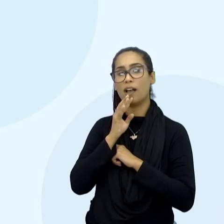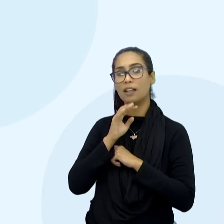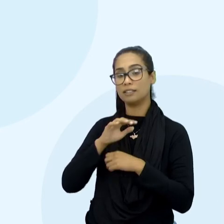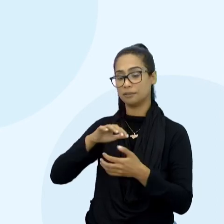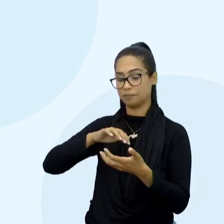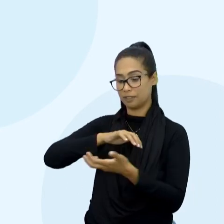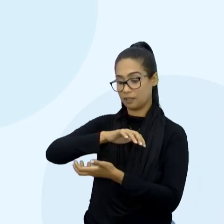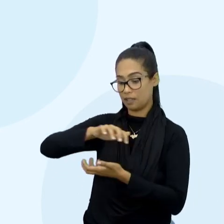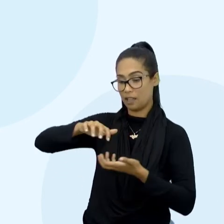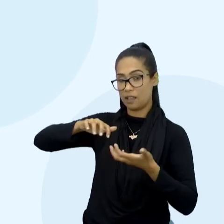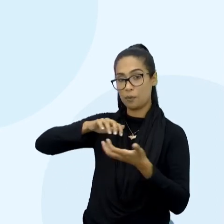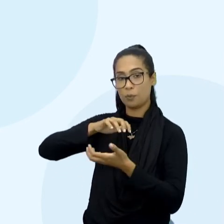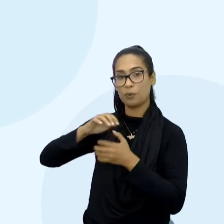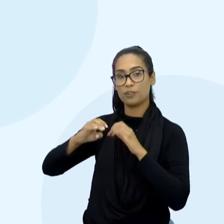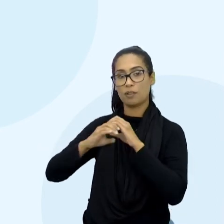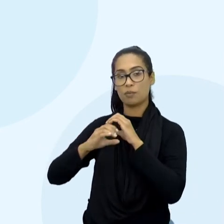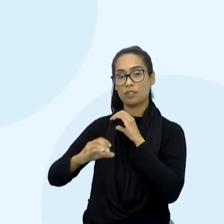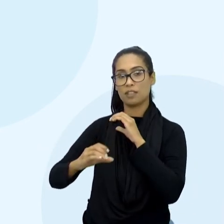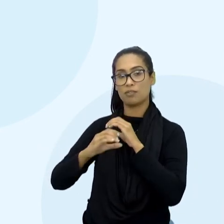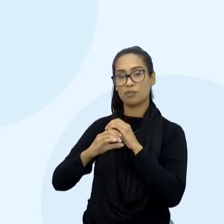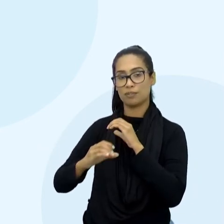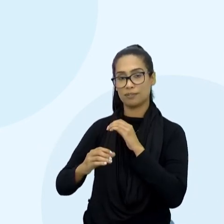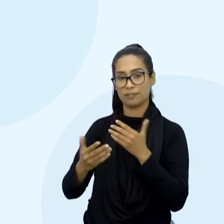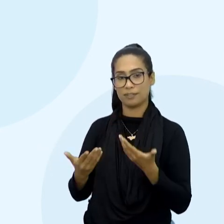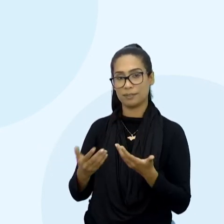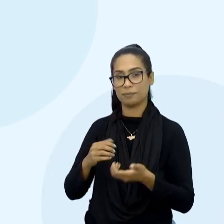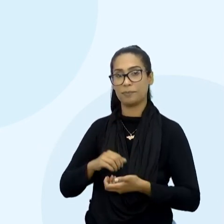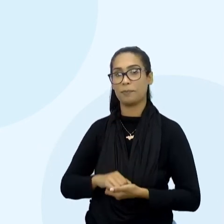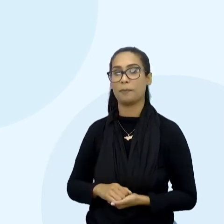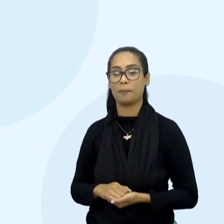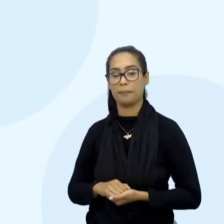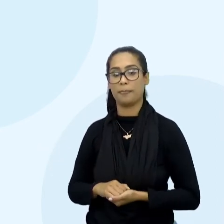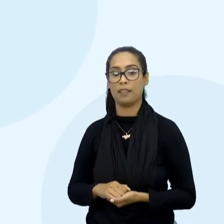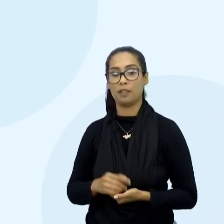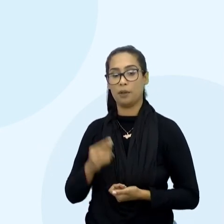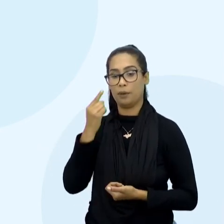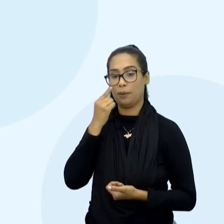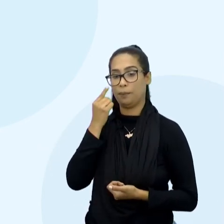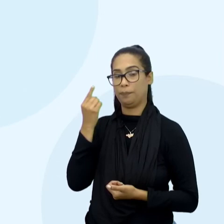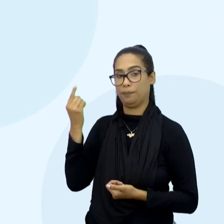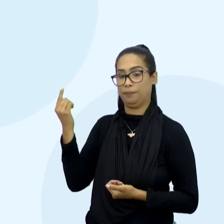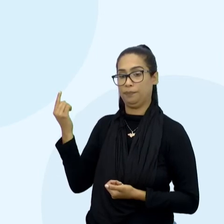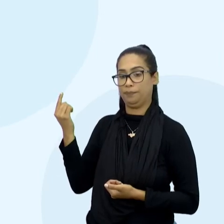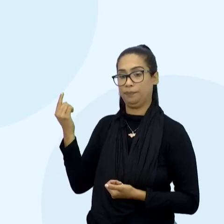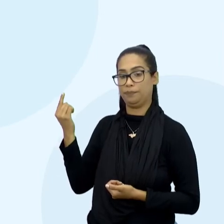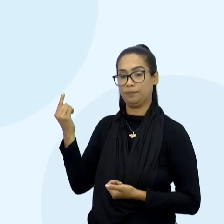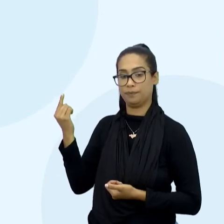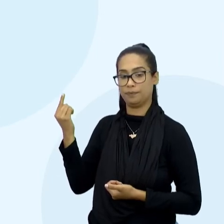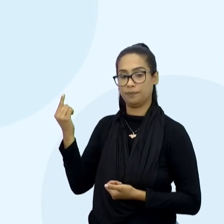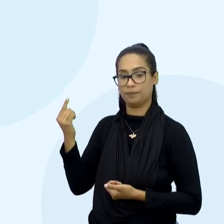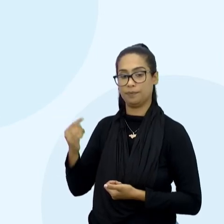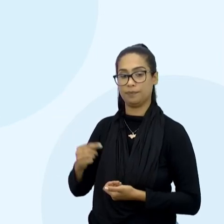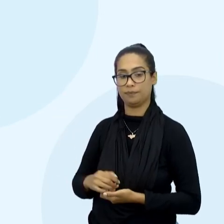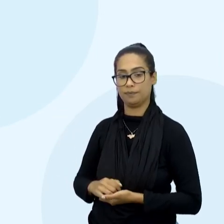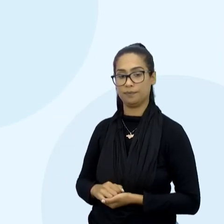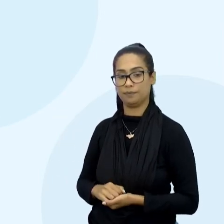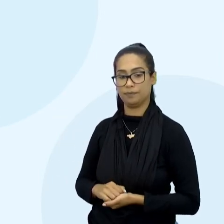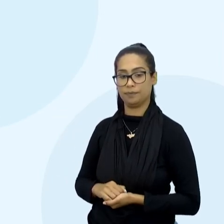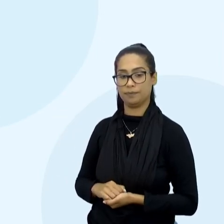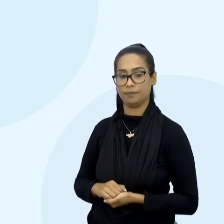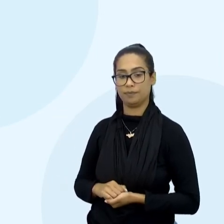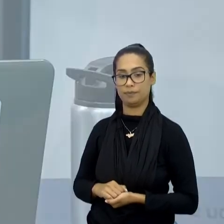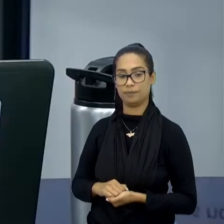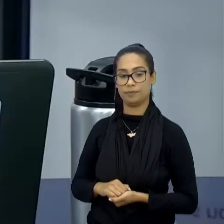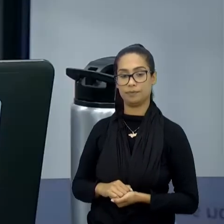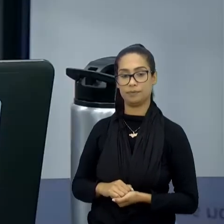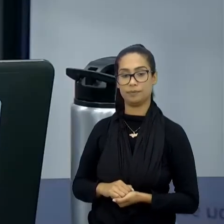essa revolução que toma lugar aí na Europa nos séculos XV, XVI e XVII. Então, para vocês um